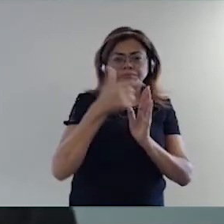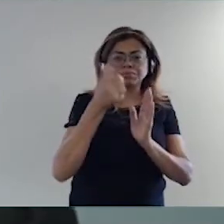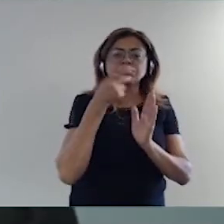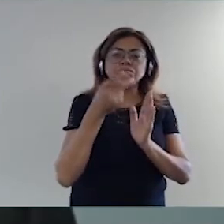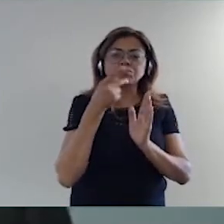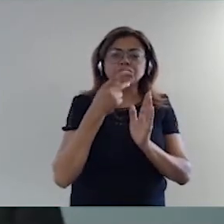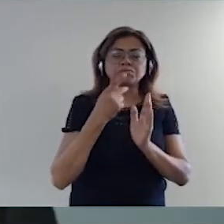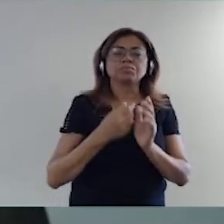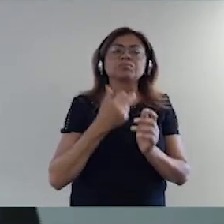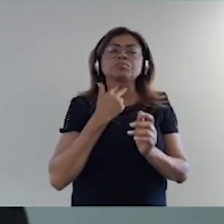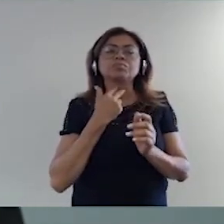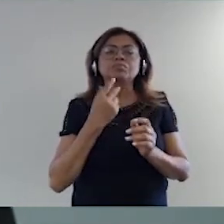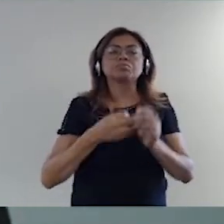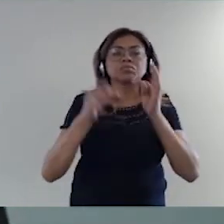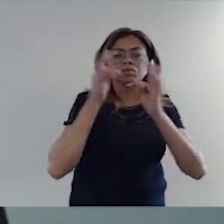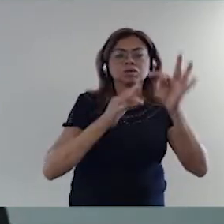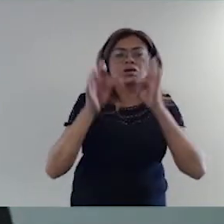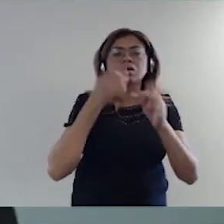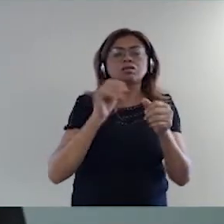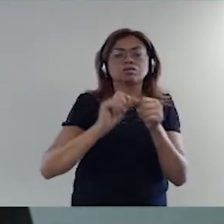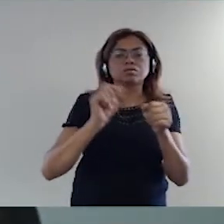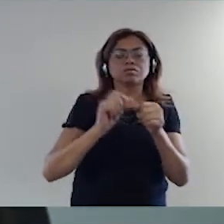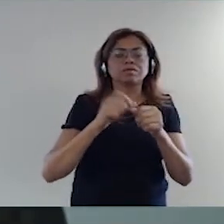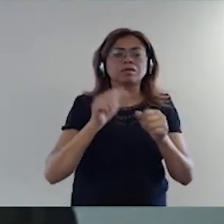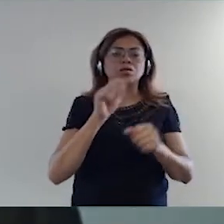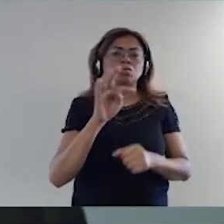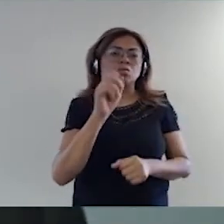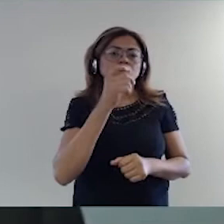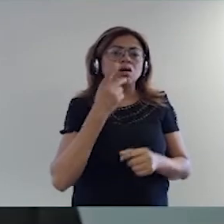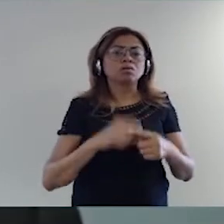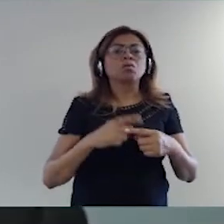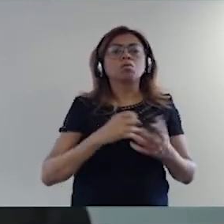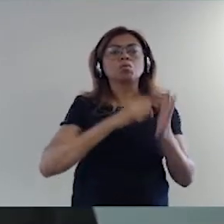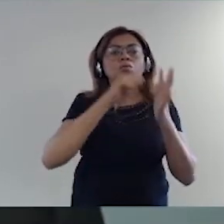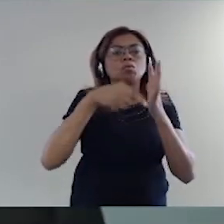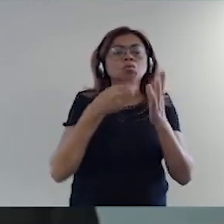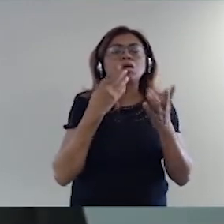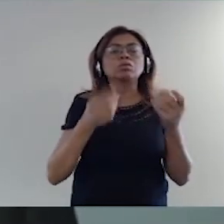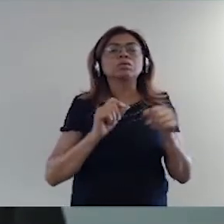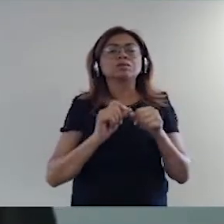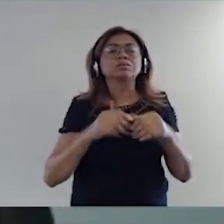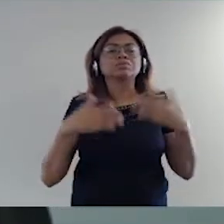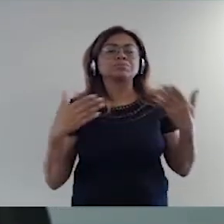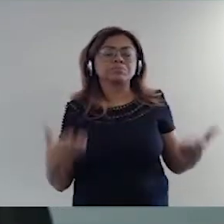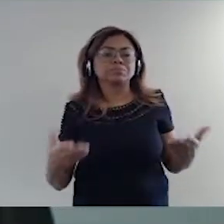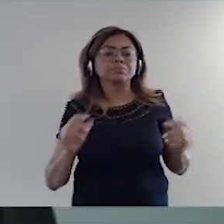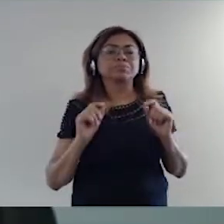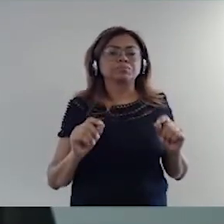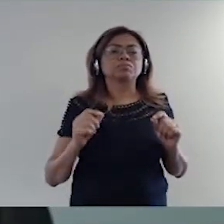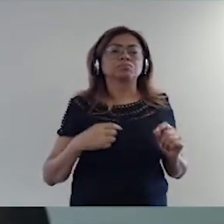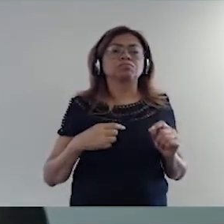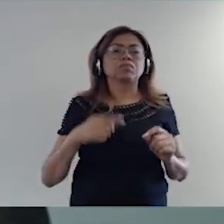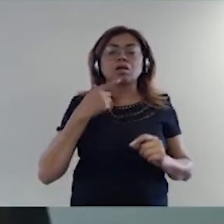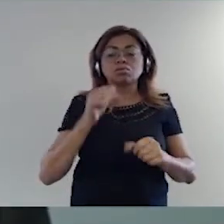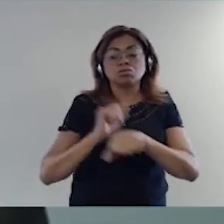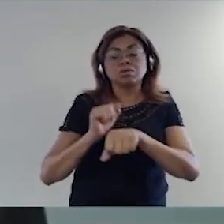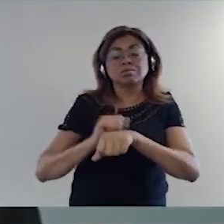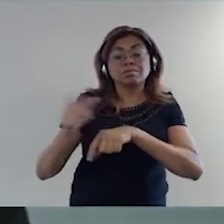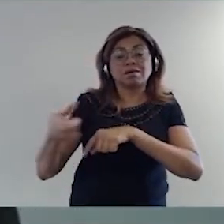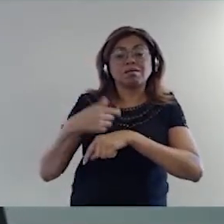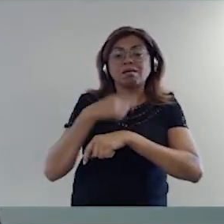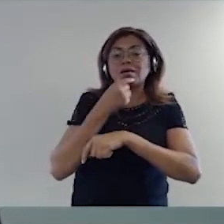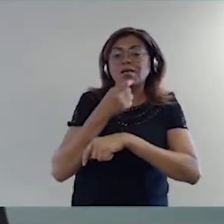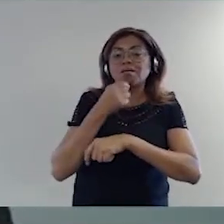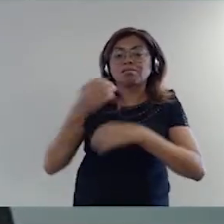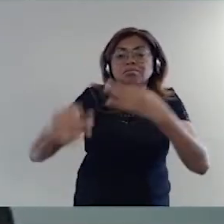das impossibilidades técnicas de realização do ato, eles ainda estão à mercê da magistratura. Nós